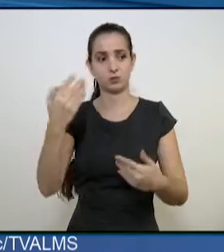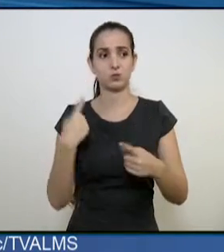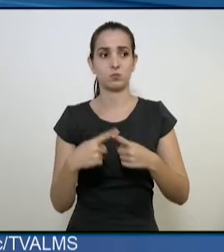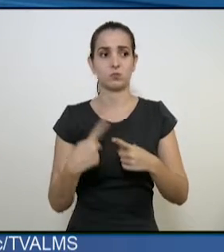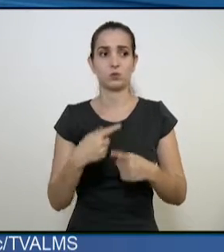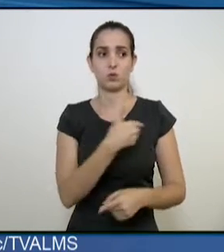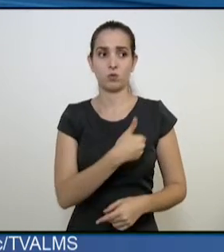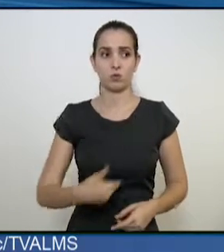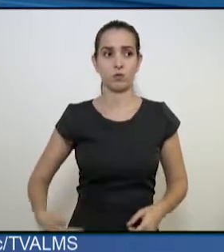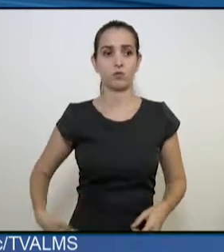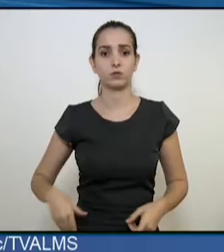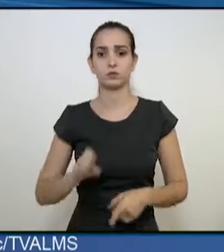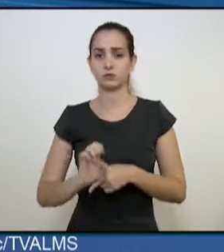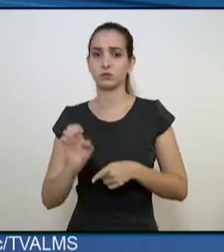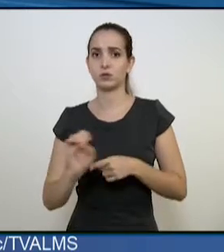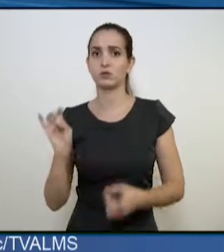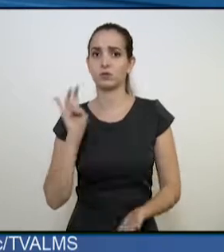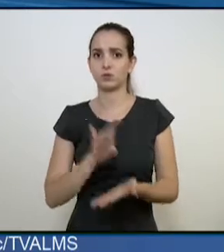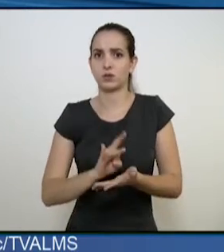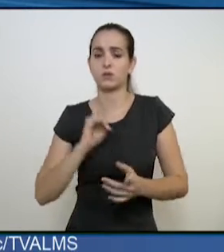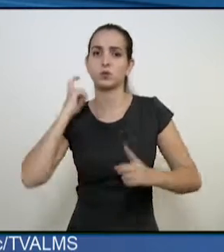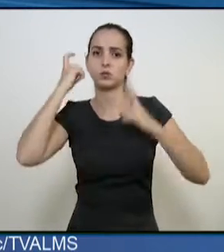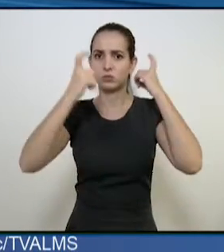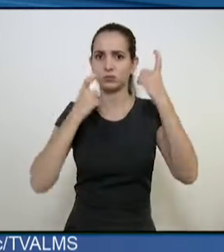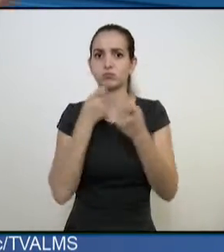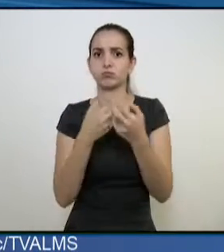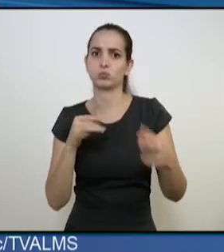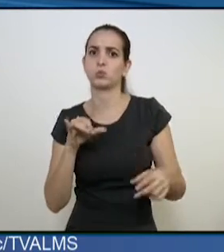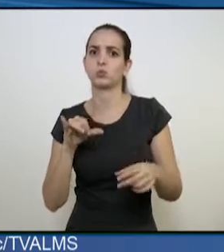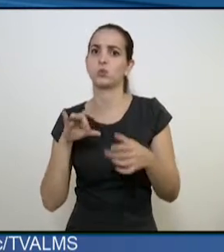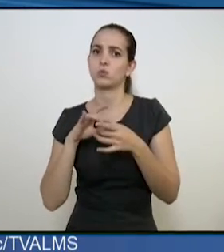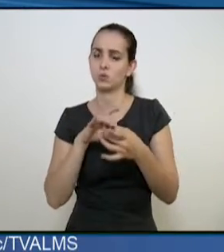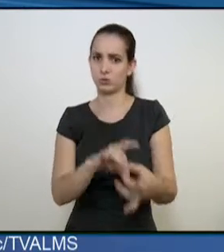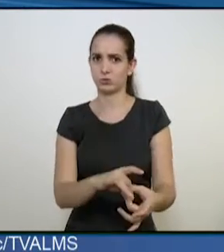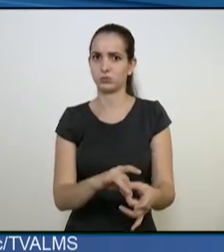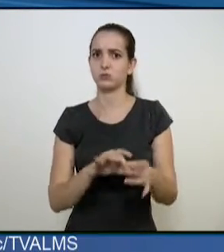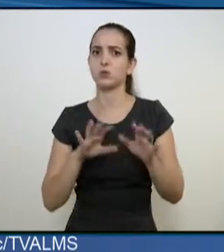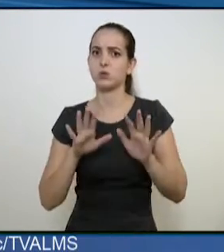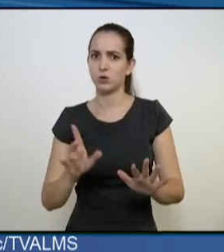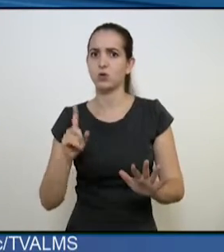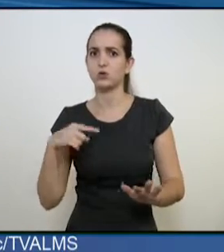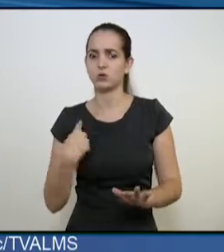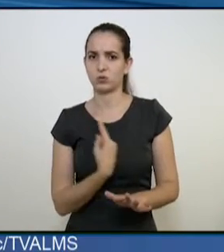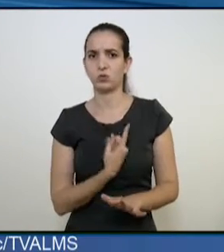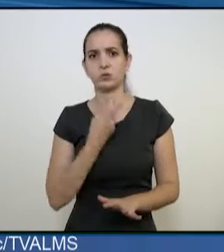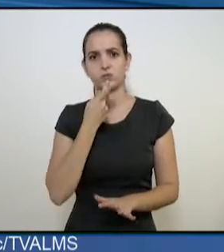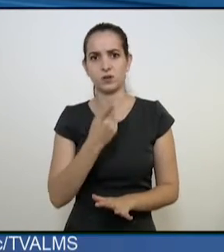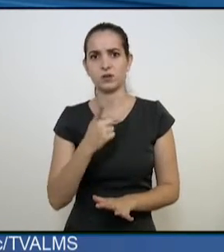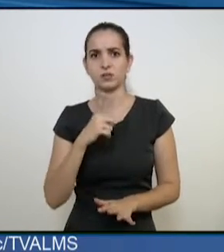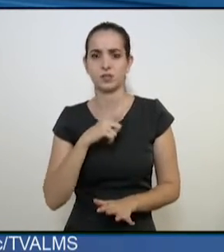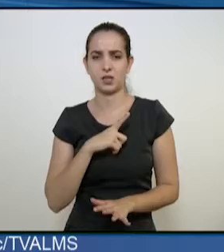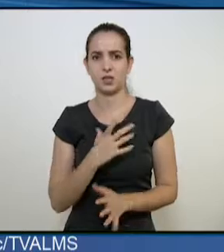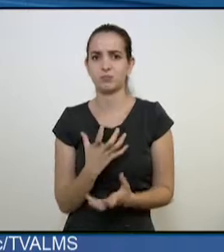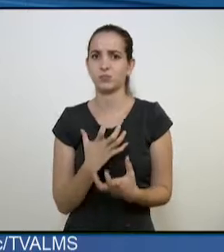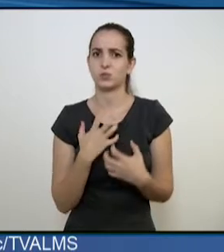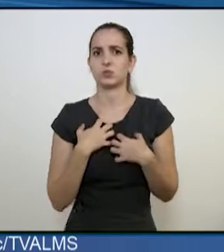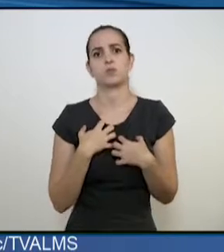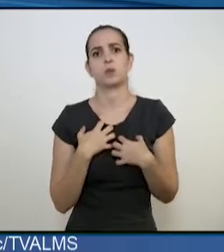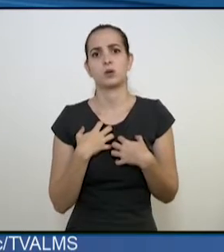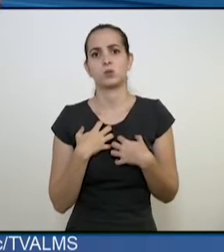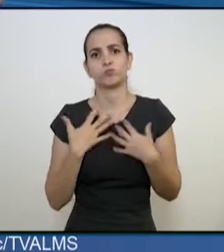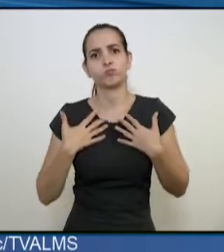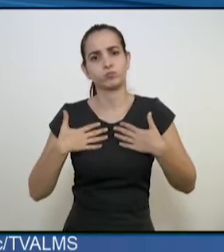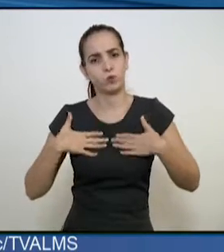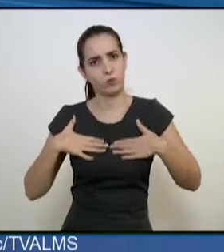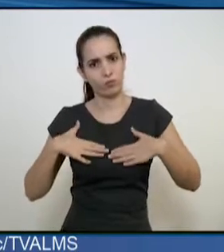governo do Estado está realmente preocupado com uma situação. Estamos dizer, entre aspas, uma zona de conforto, porque nós não